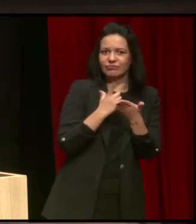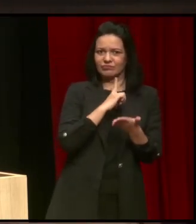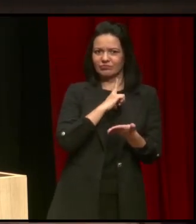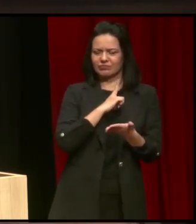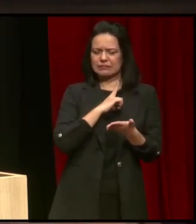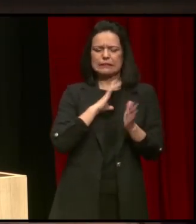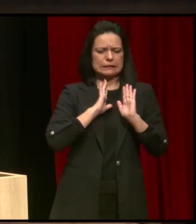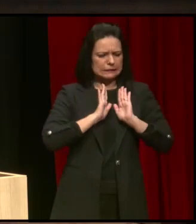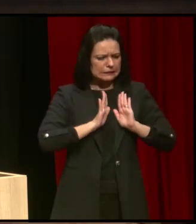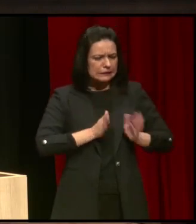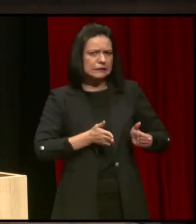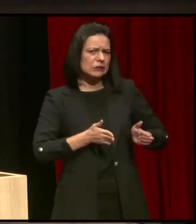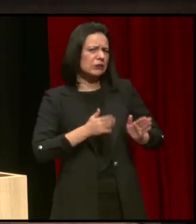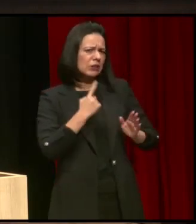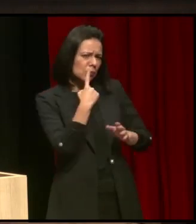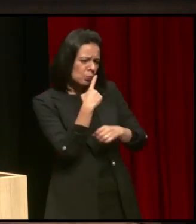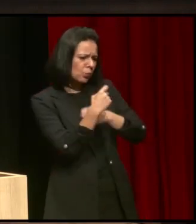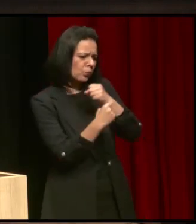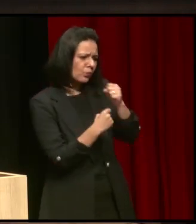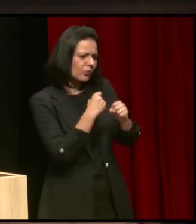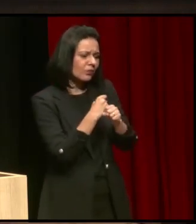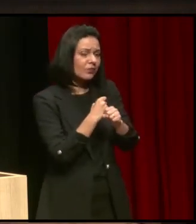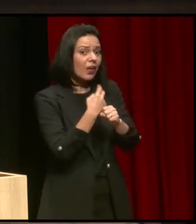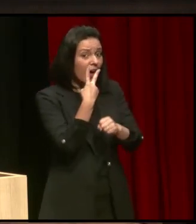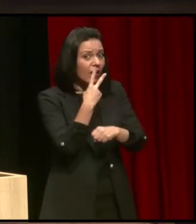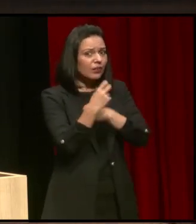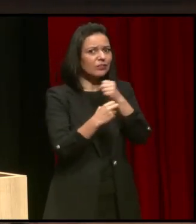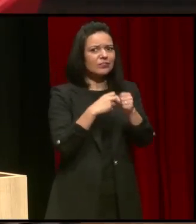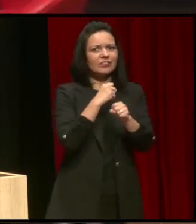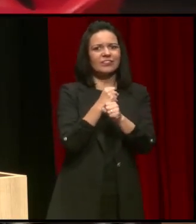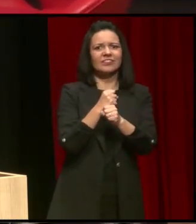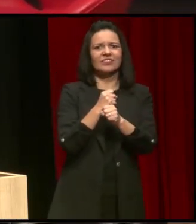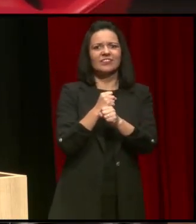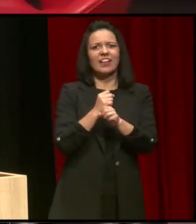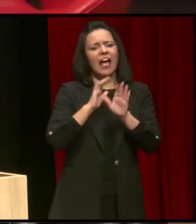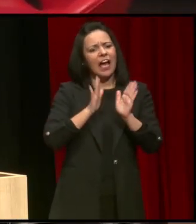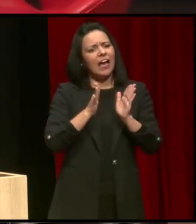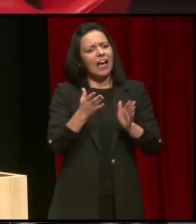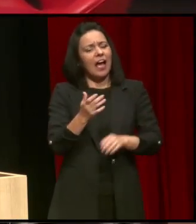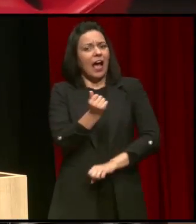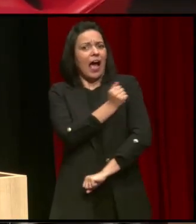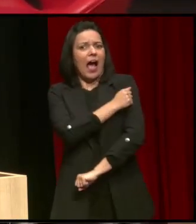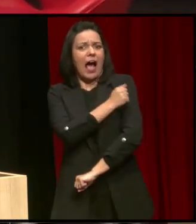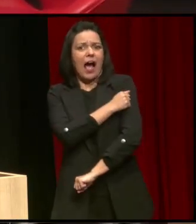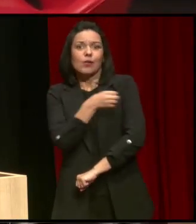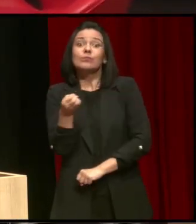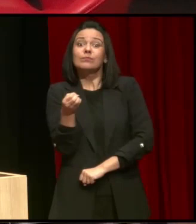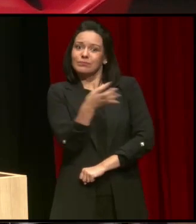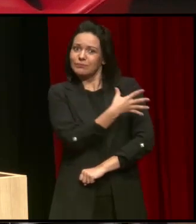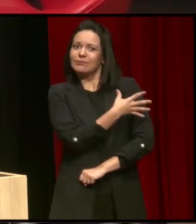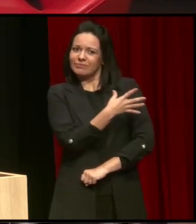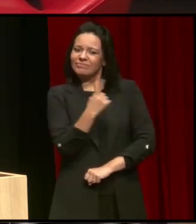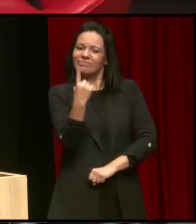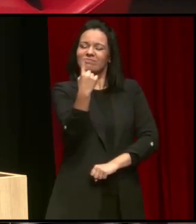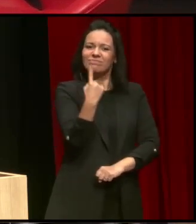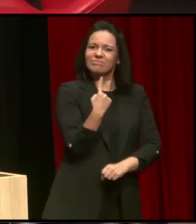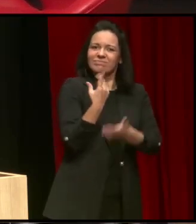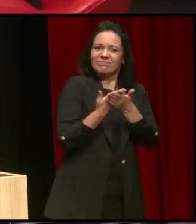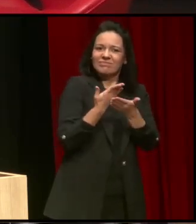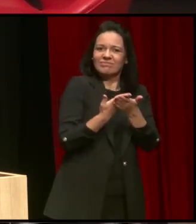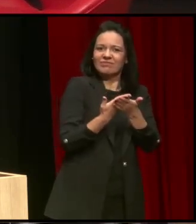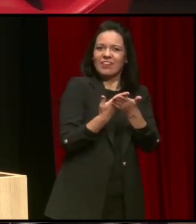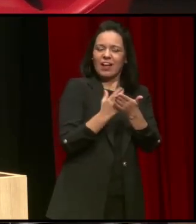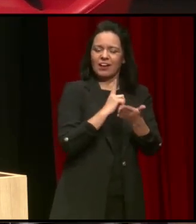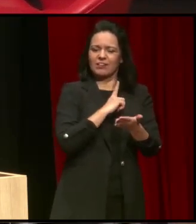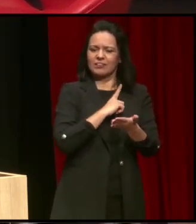eu estava lá no primeiro ano, lá no segundo, aí veio um colega novo, sabe? Todo ano entrava uma turma de novos alunos no seminário. Aí entrou